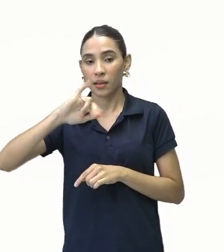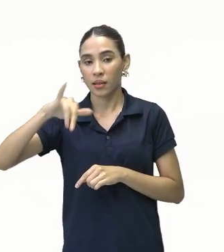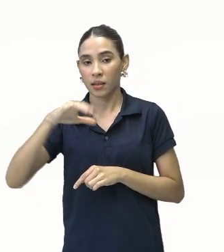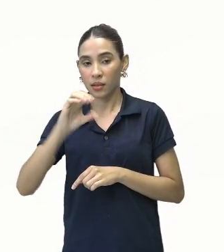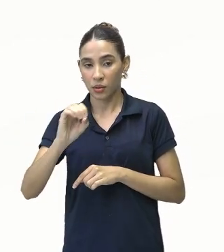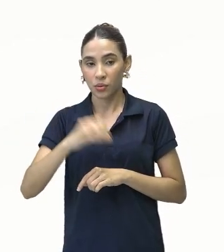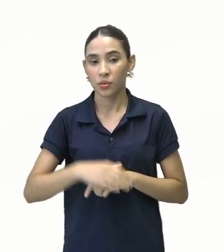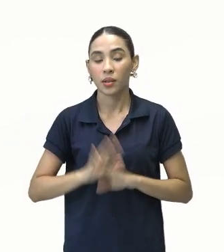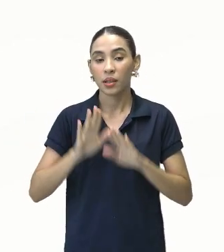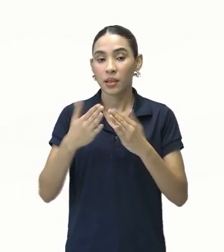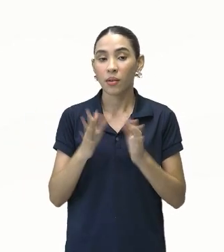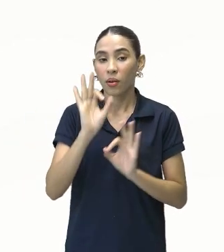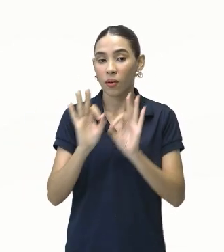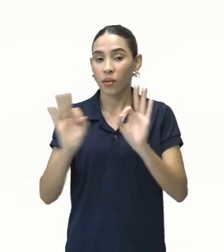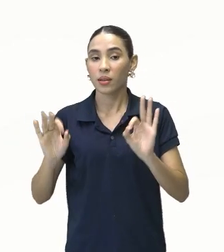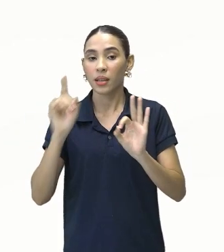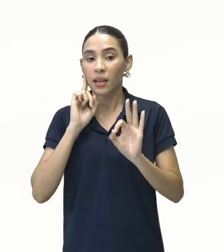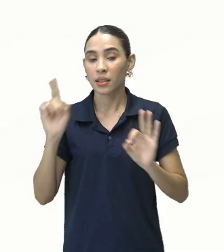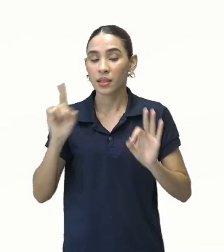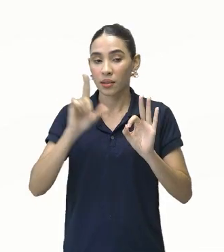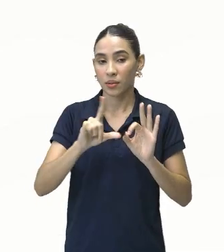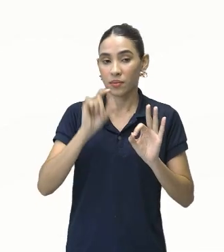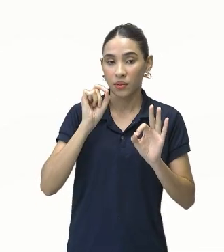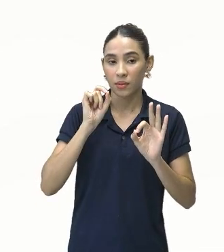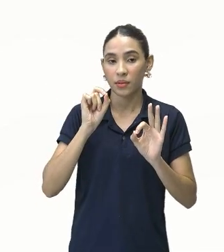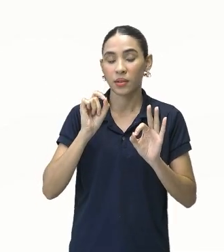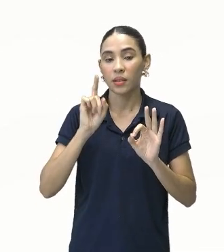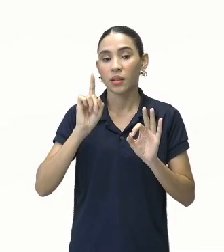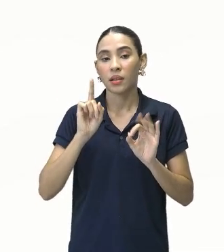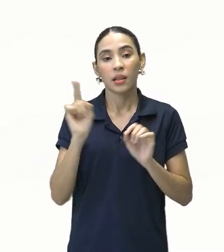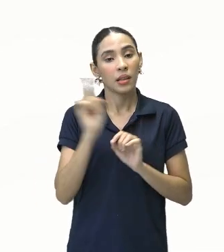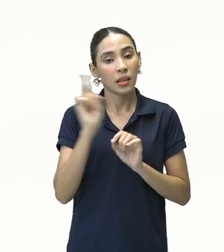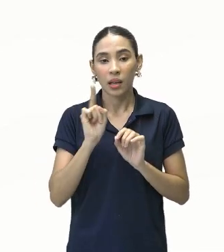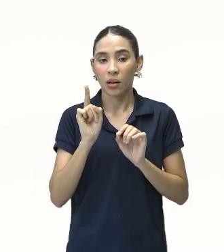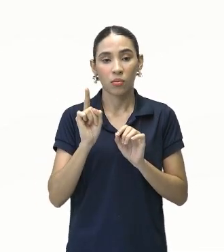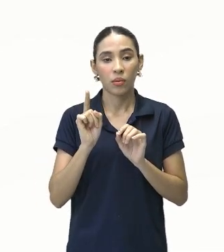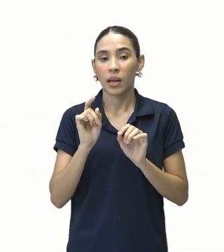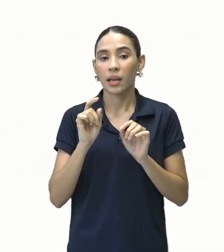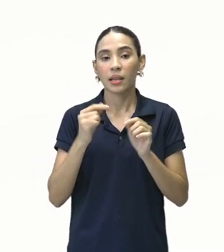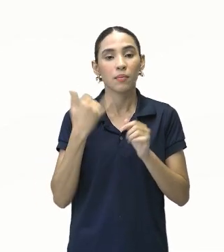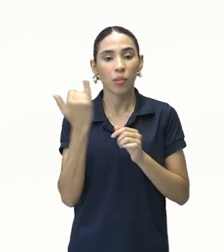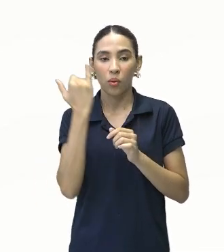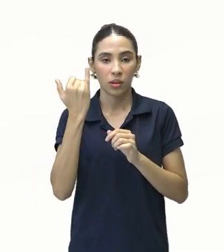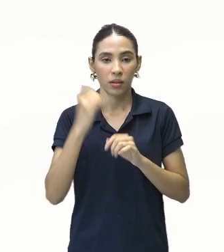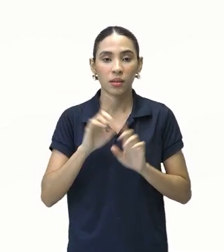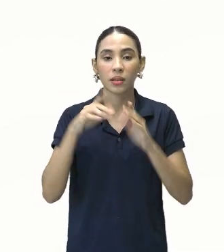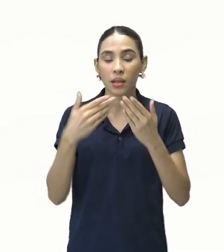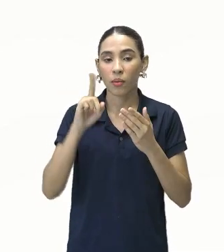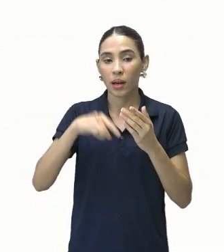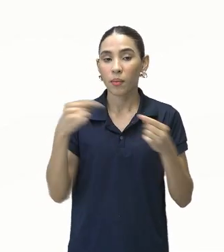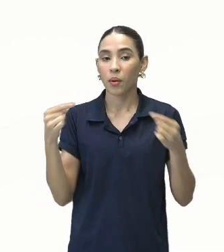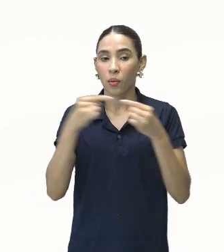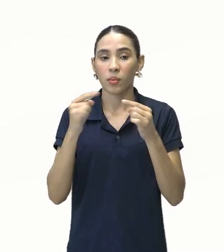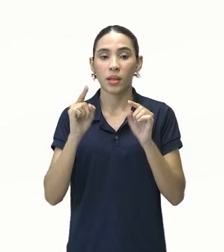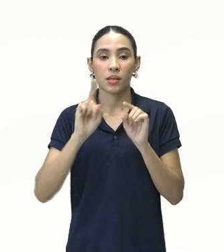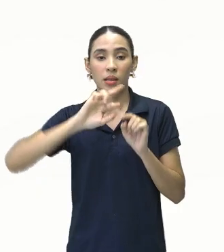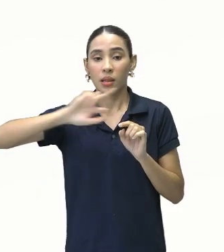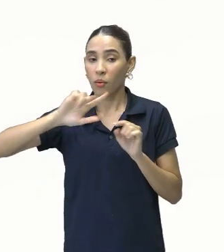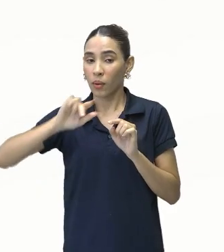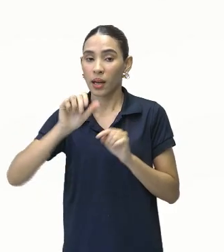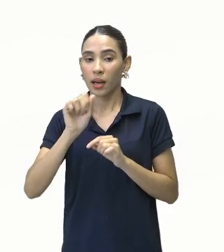tá bom? Aqui a ordem em que eles vão ser selecionados não importa. Então, é uma combinação e